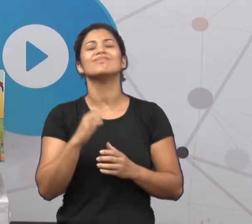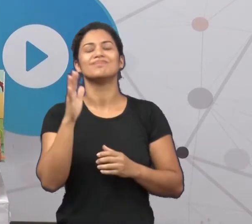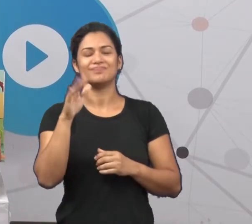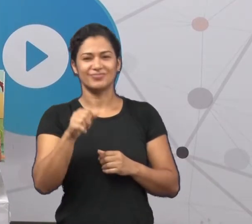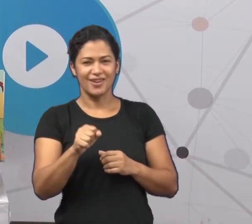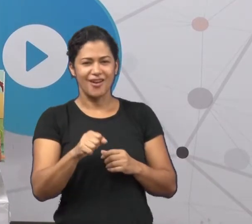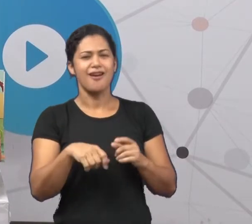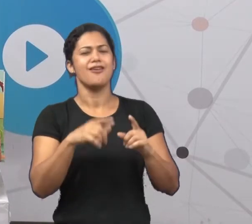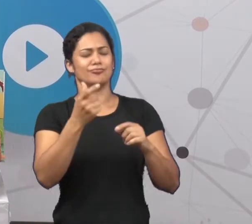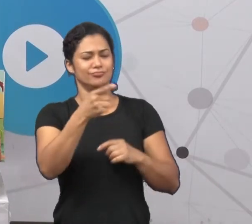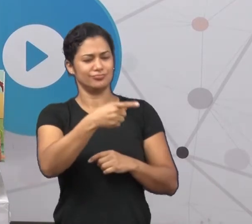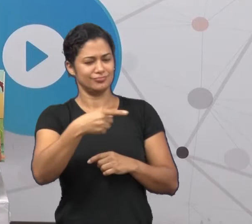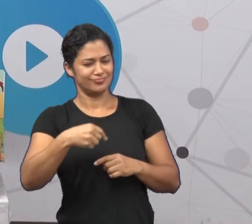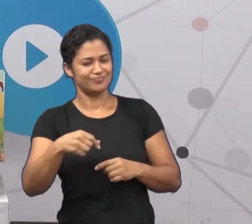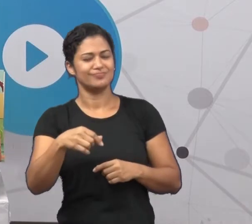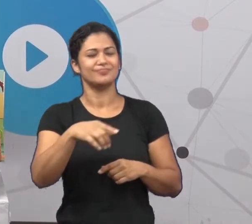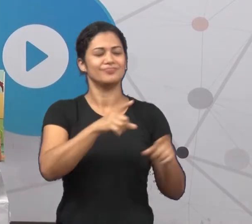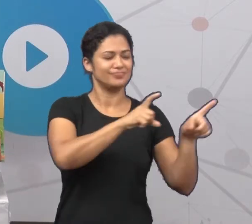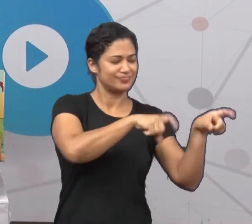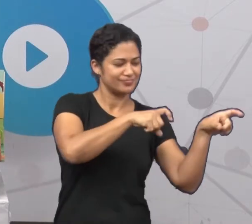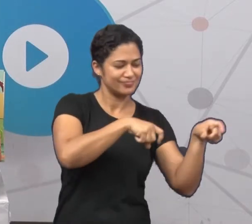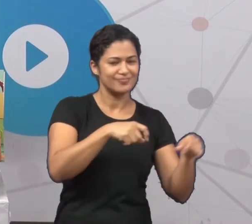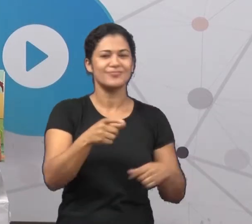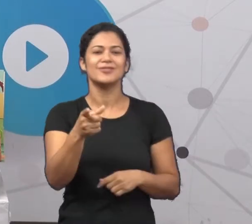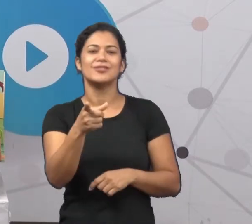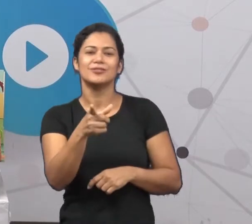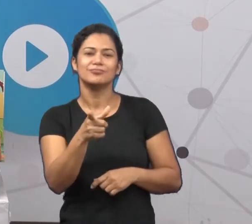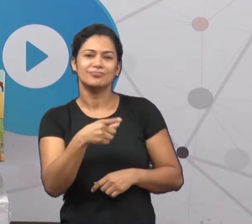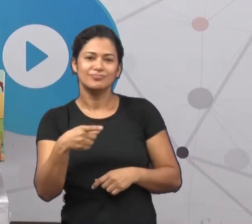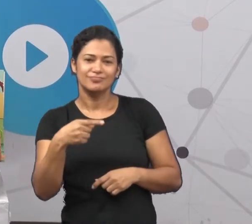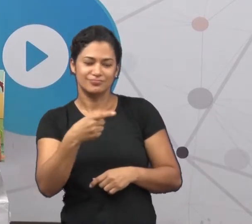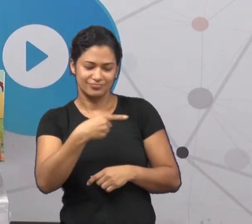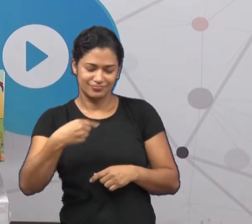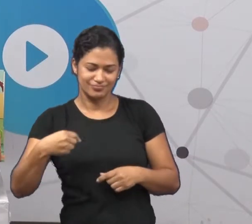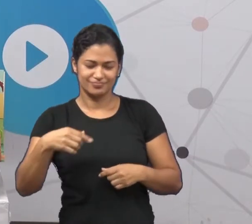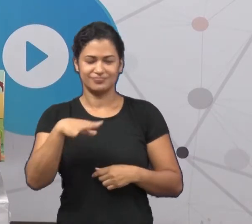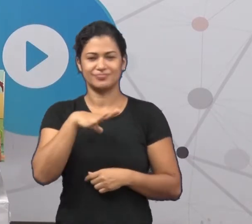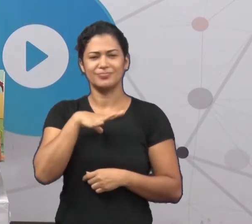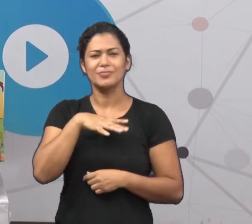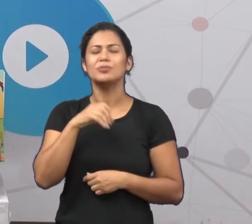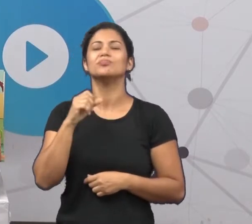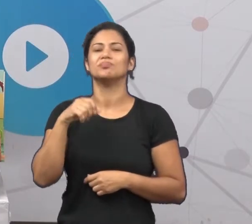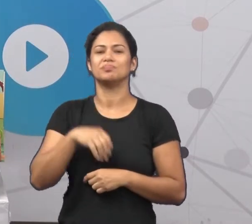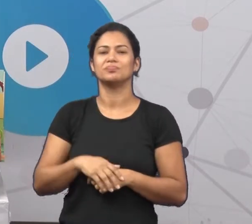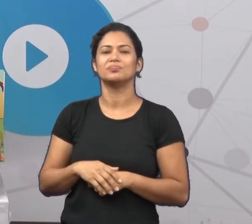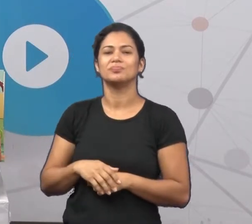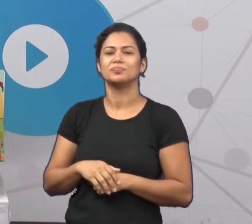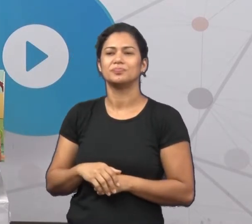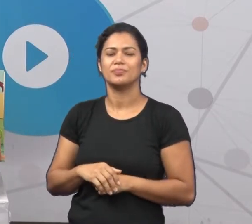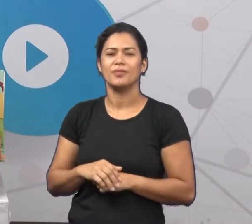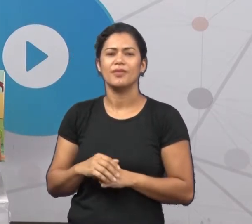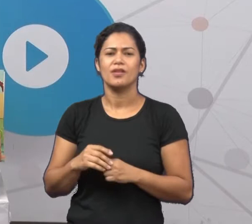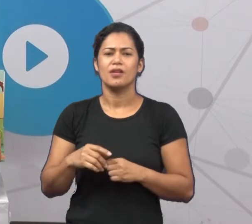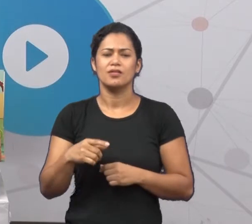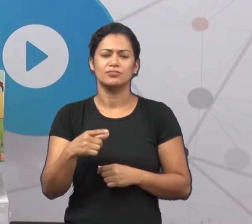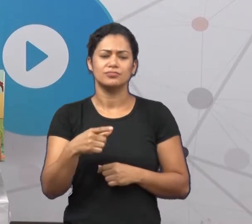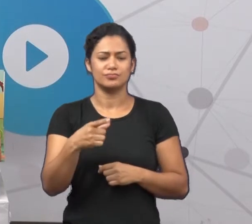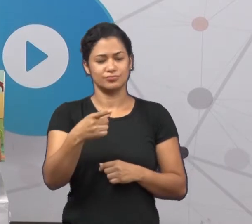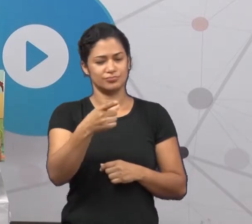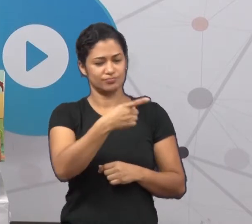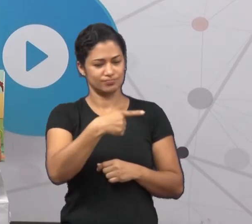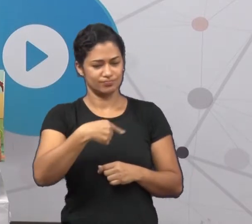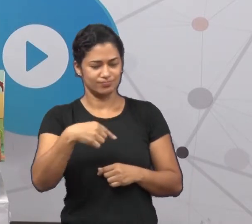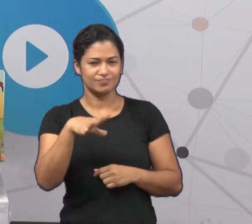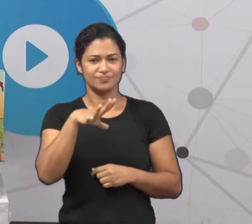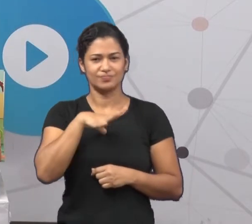Ah, era um rato do campo e um rato da cidade. Muito bem. O rato da